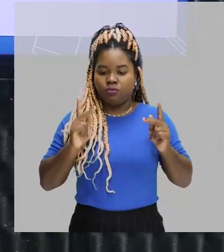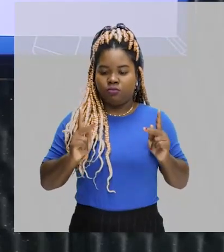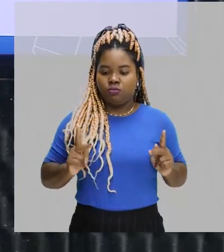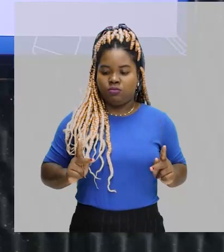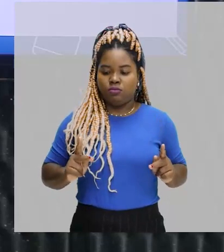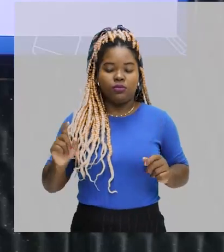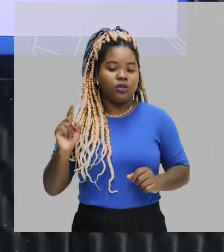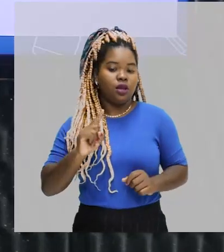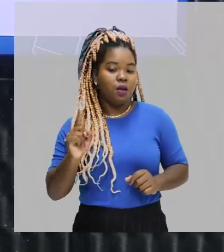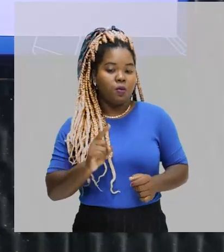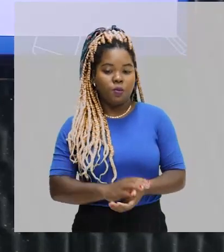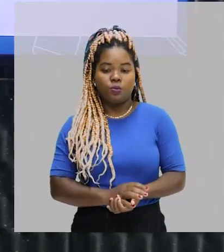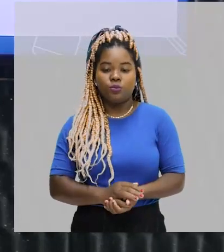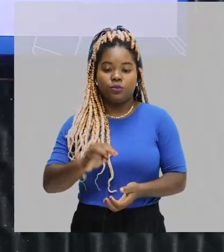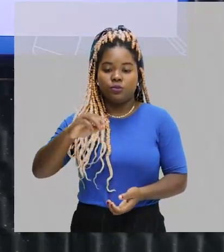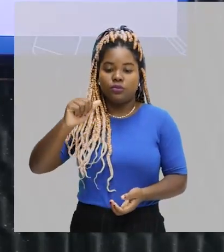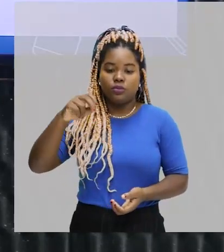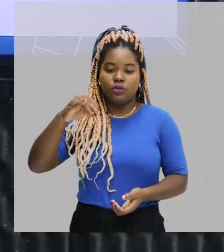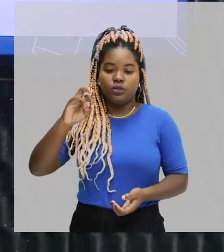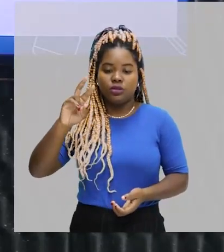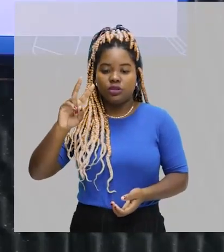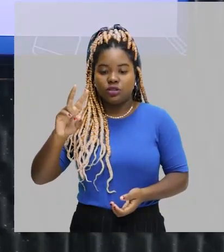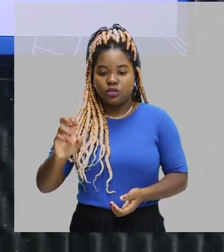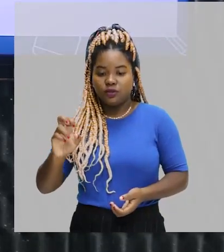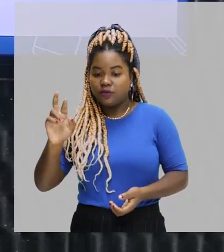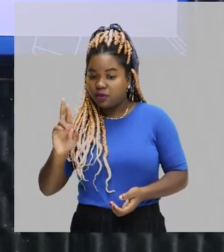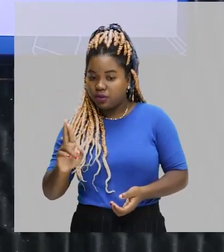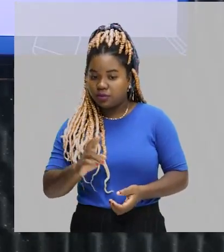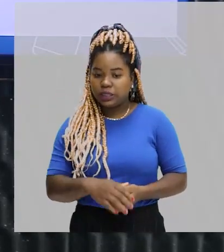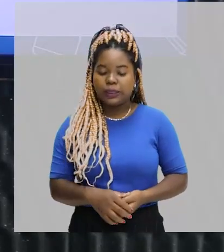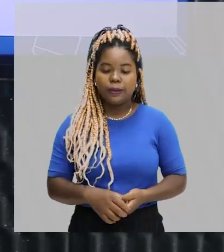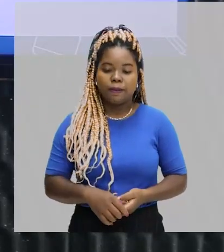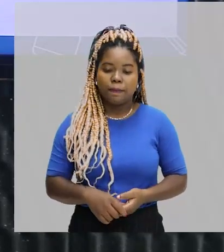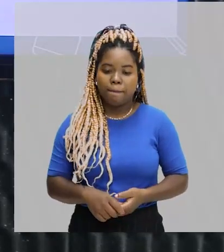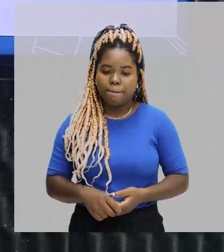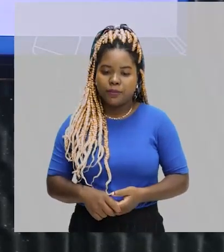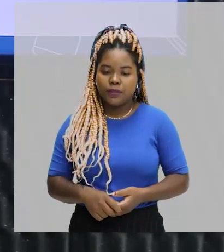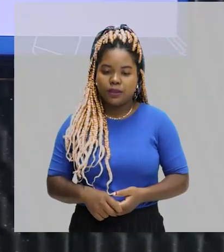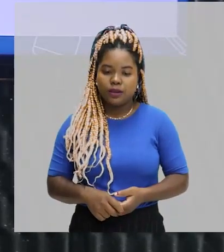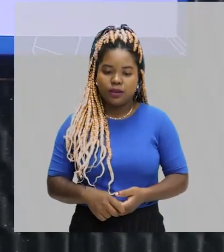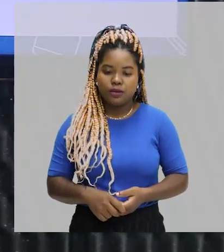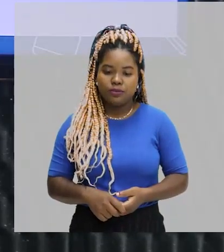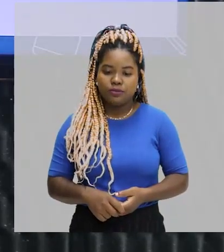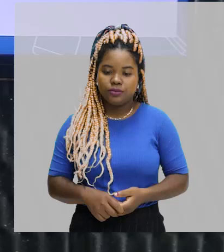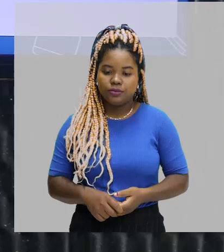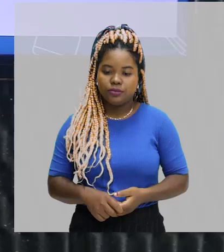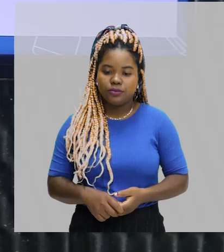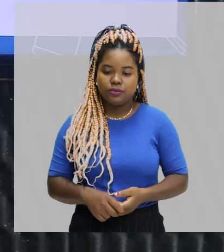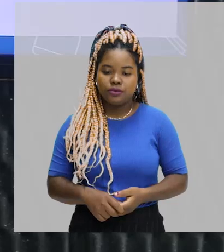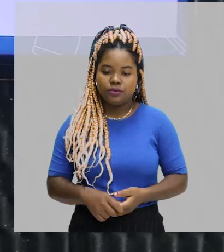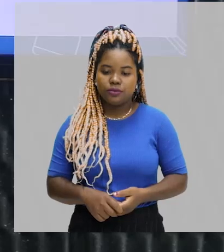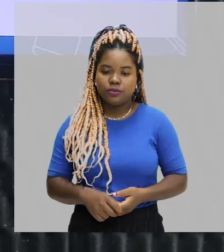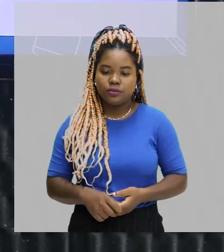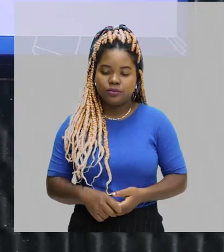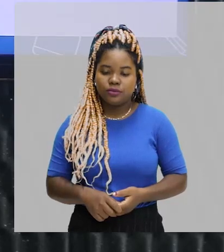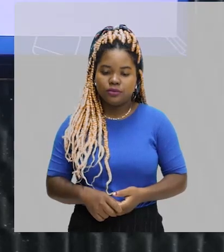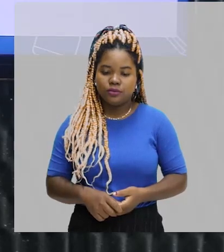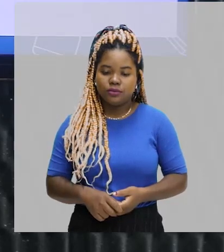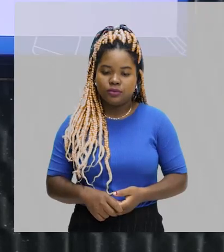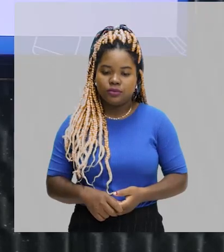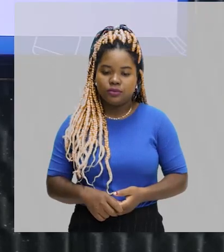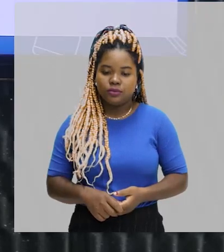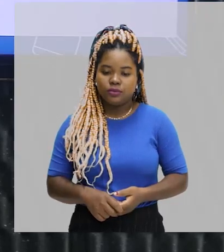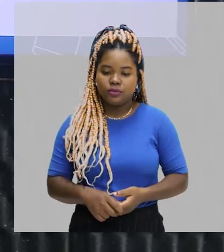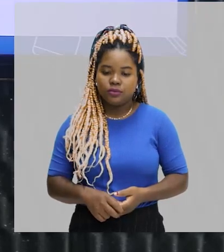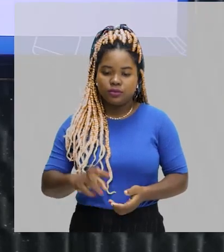mantiver. Por quê? O verbo ter, tiver, manter, mantiver, tá bom? Aí, se o